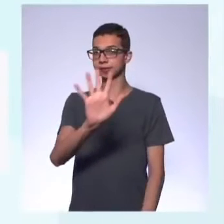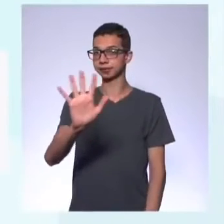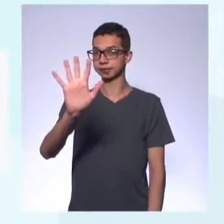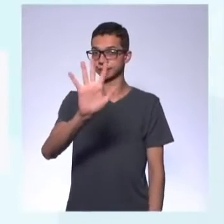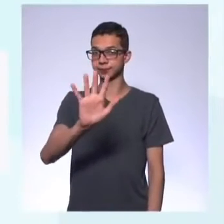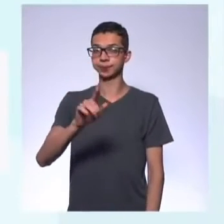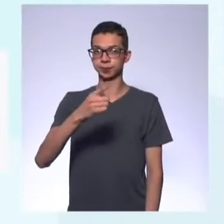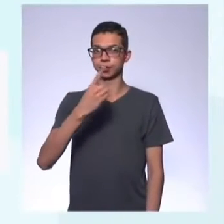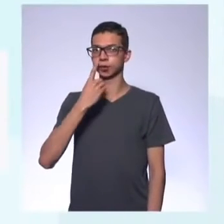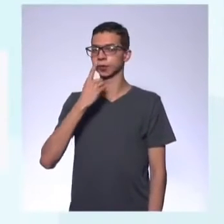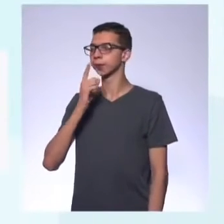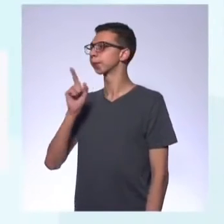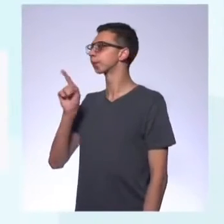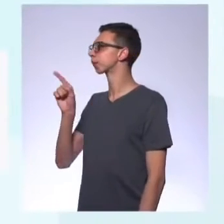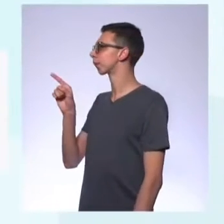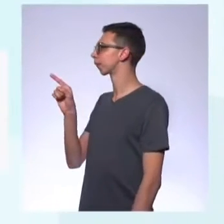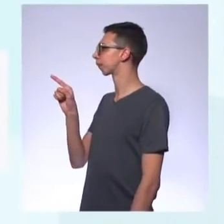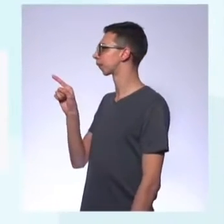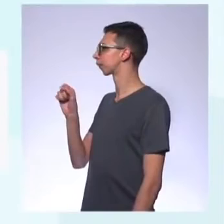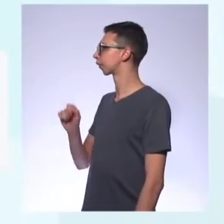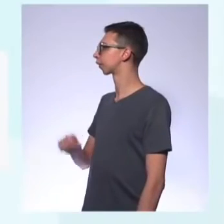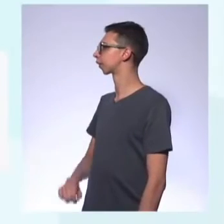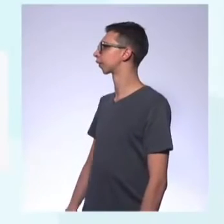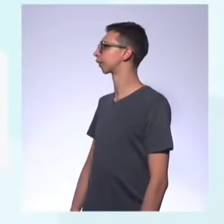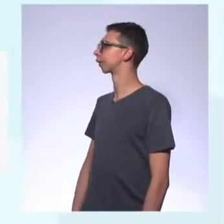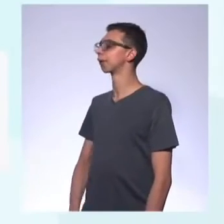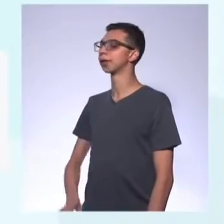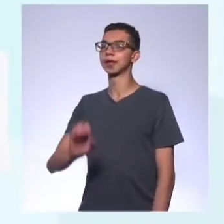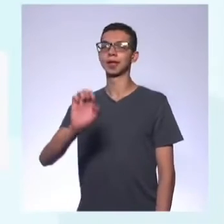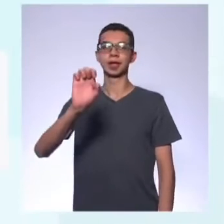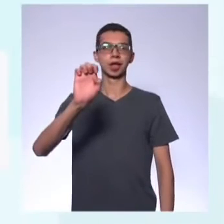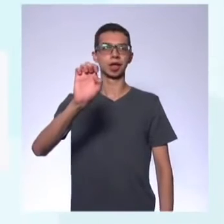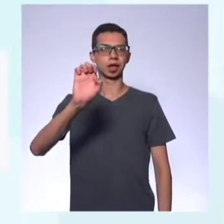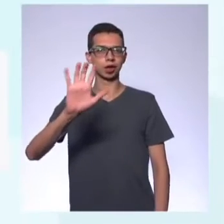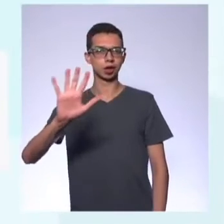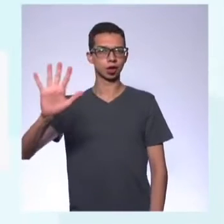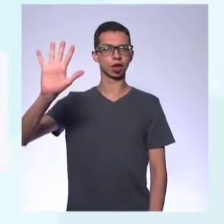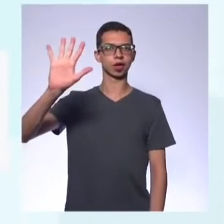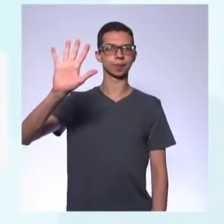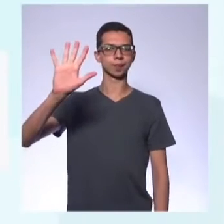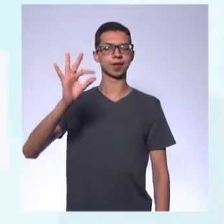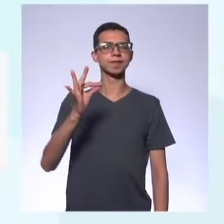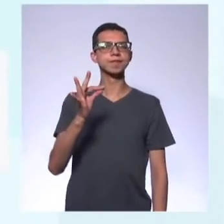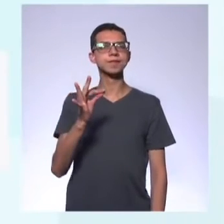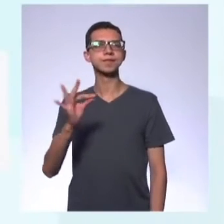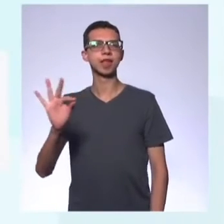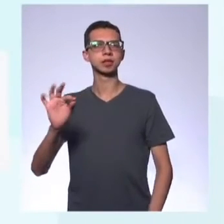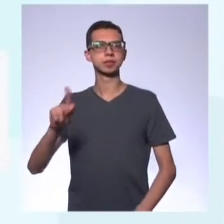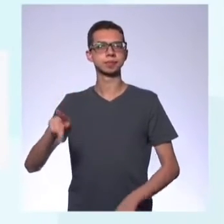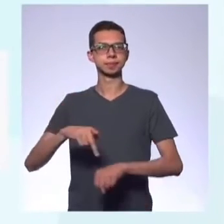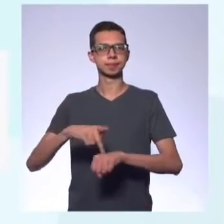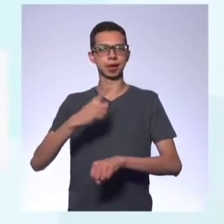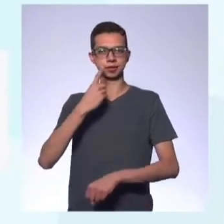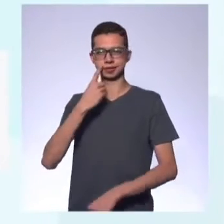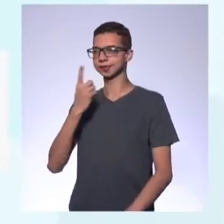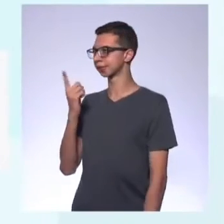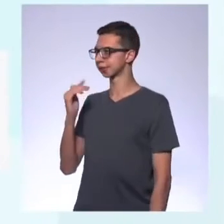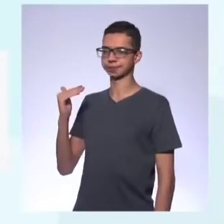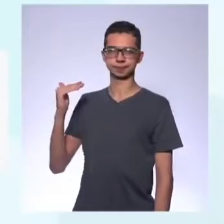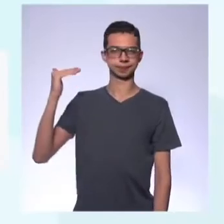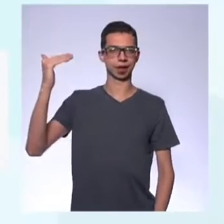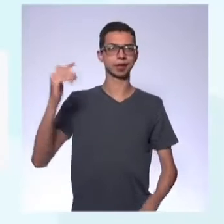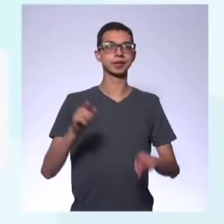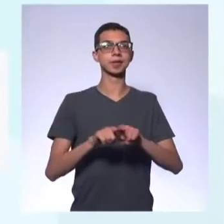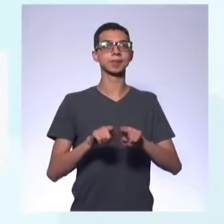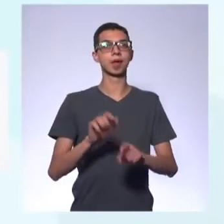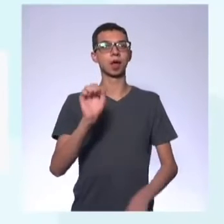conseguindo observar aí que quando nós falamos em Europa, a gente consegue ter o destaque aí da França, né? Quando nós falamos em Ásia,